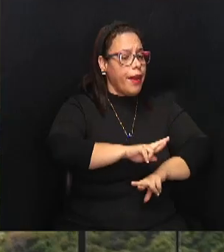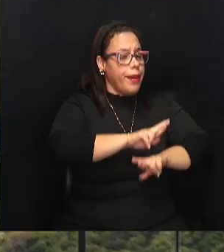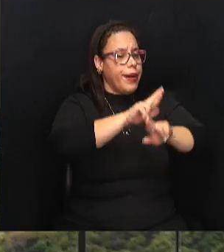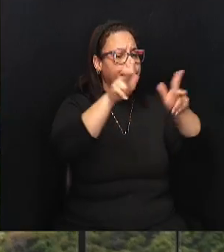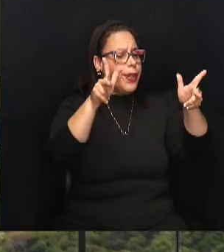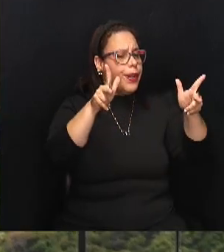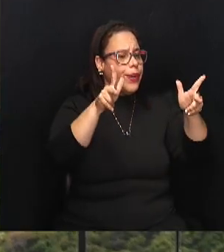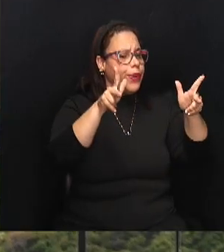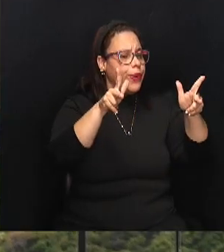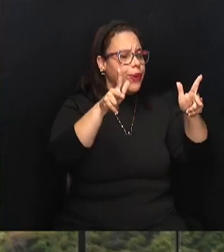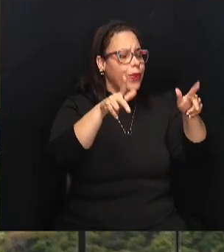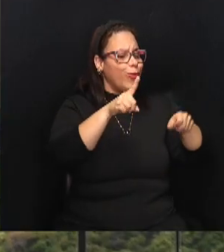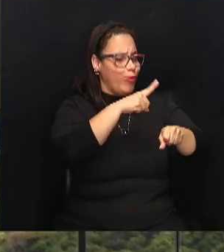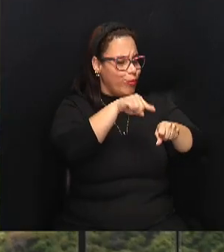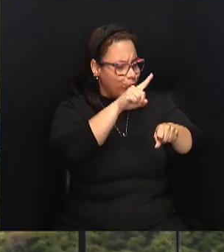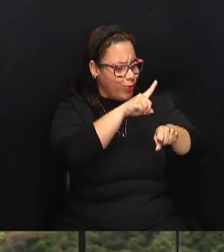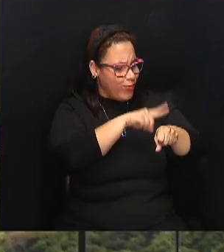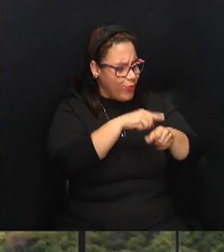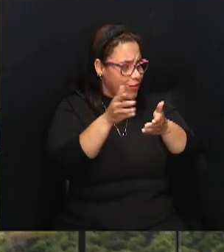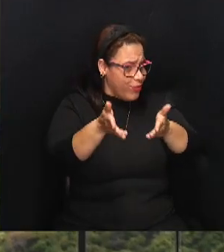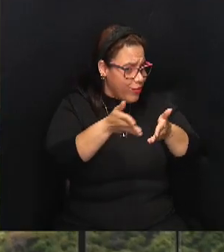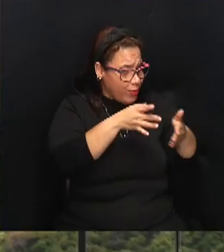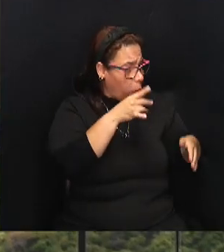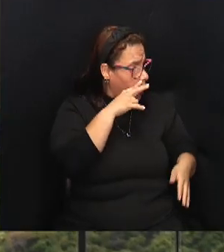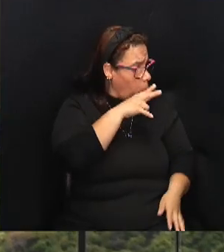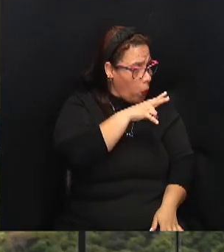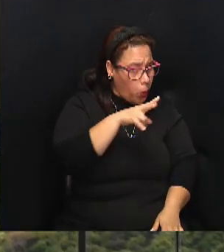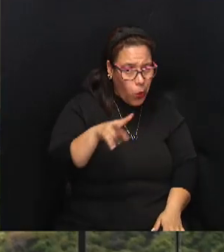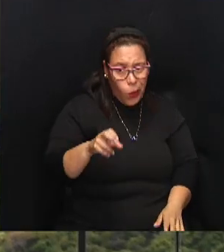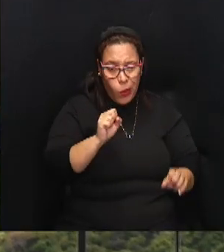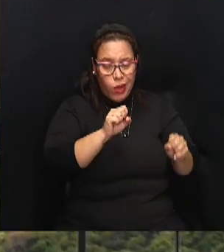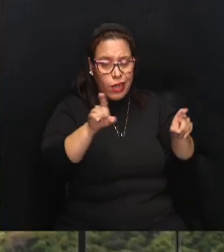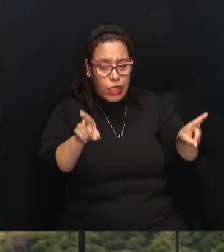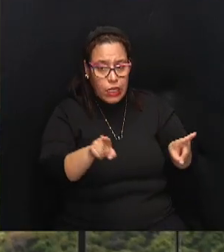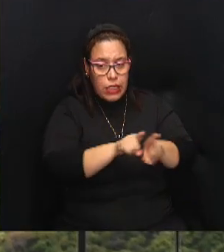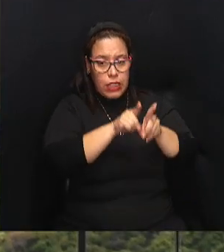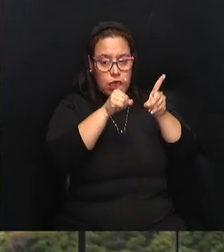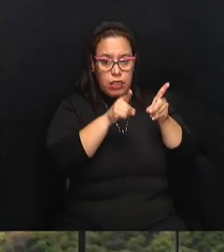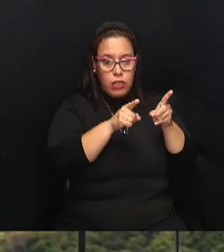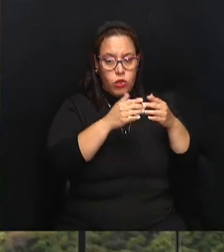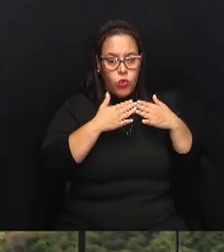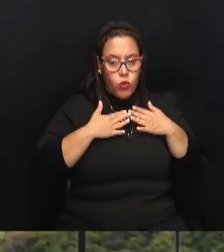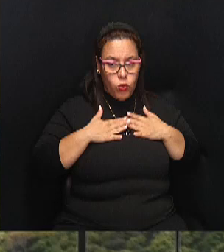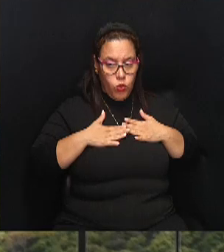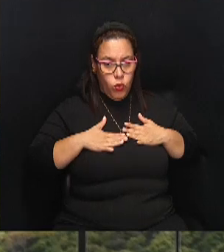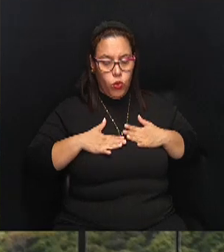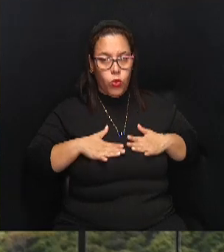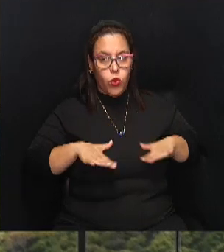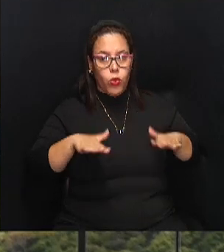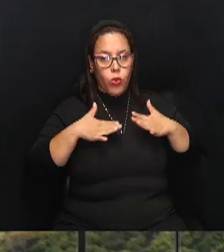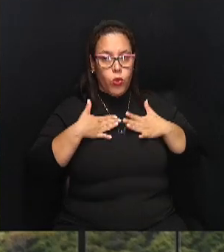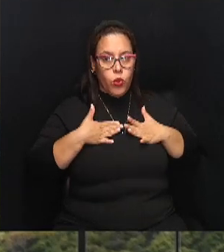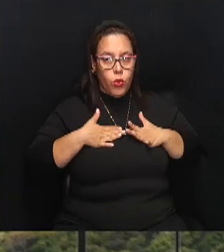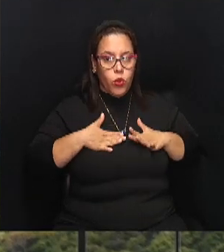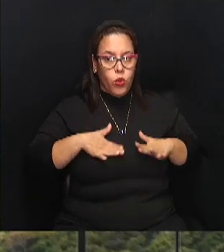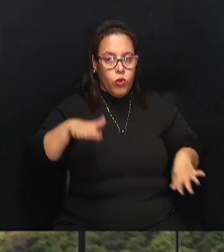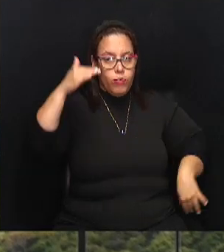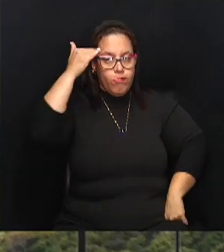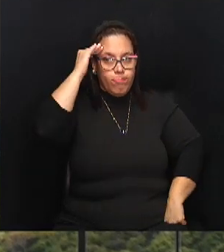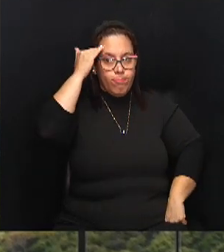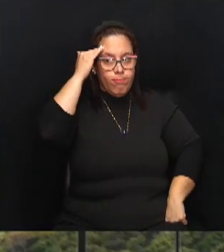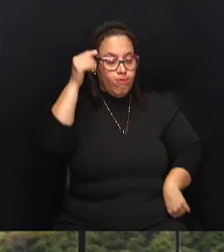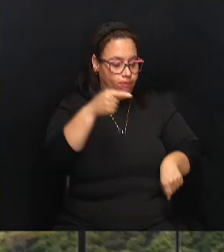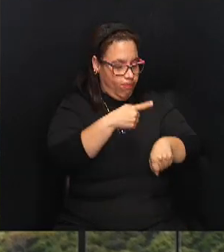diferentes, dá tempo de trazer este olhar, trazendo um pouco de dignidade, de conforto, de entendimento, mas também no horário